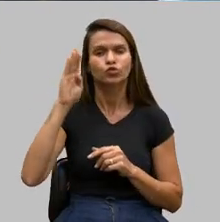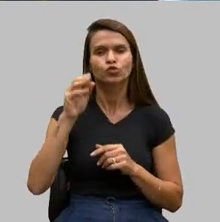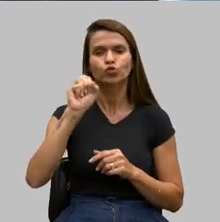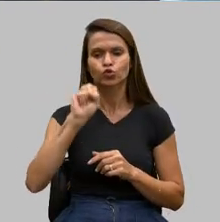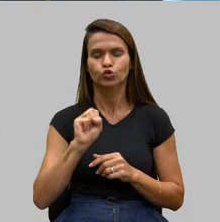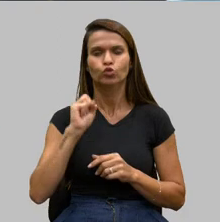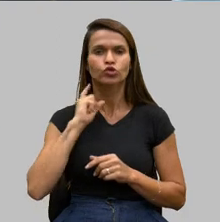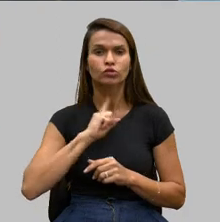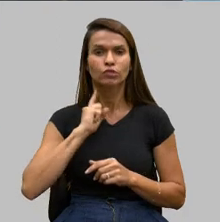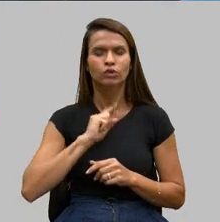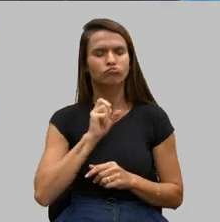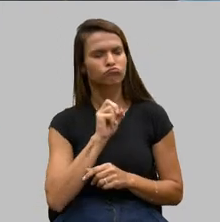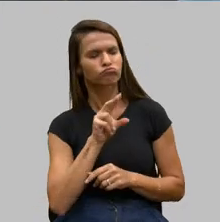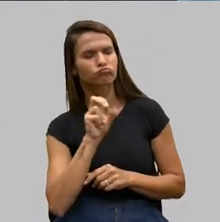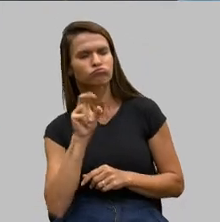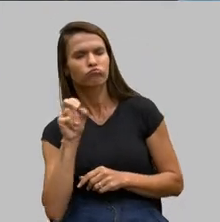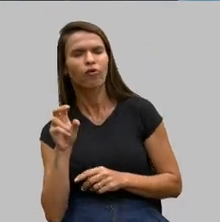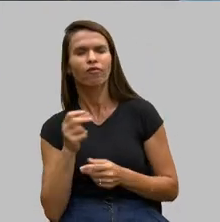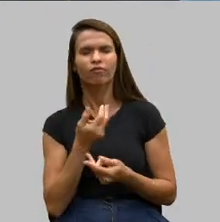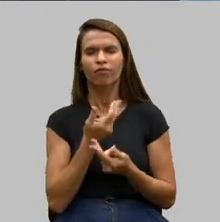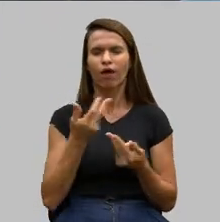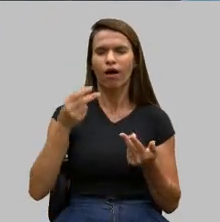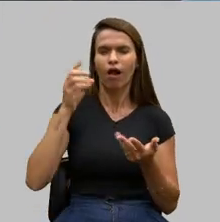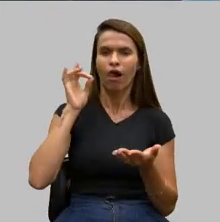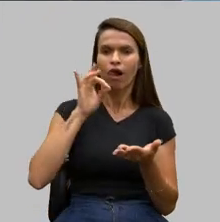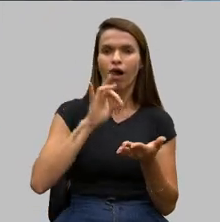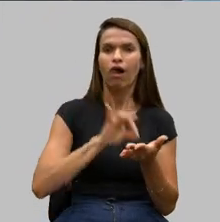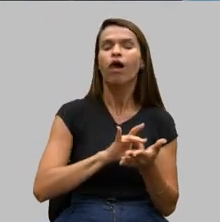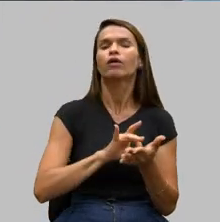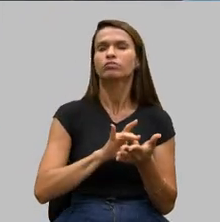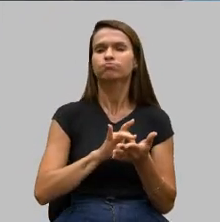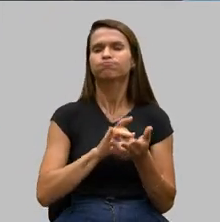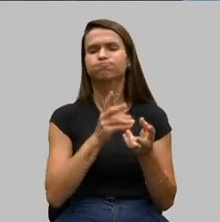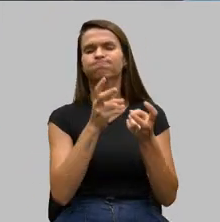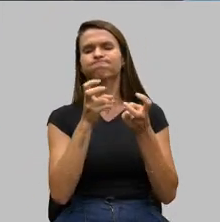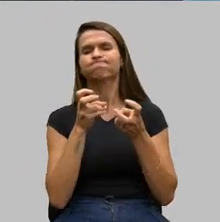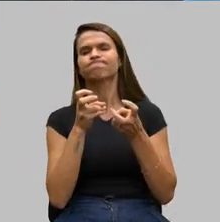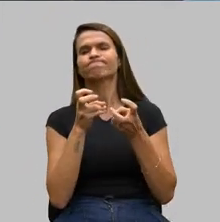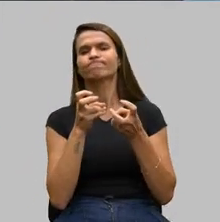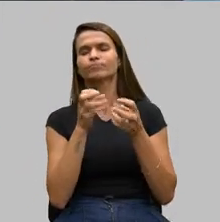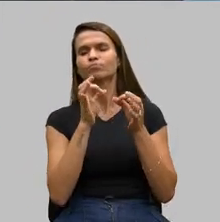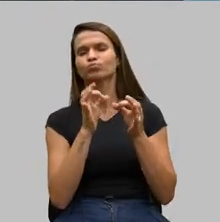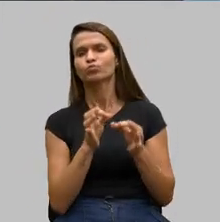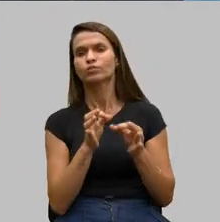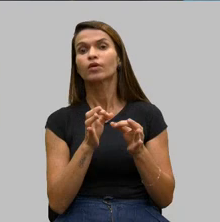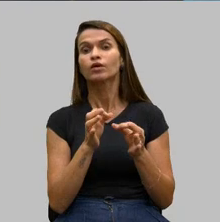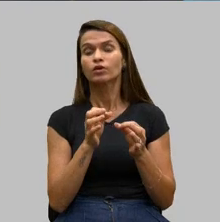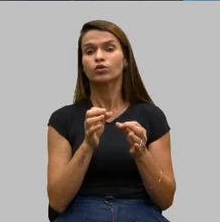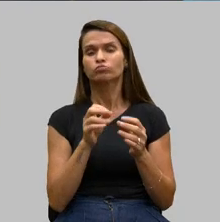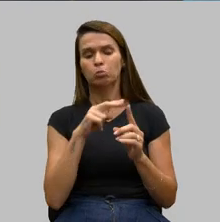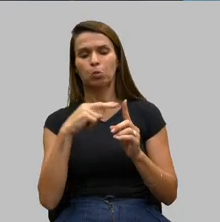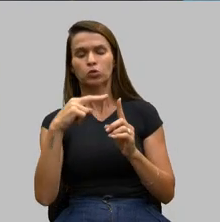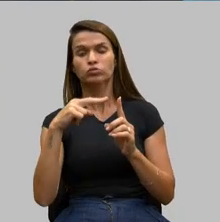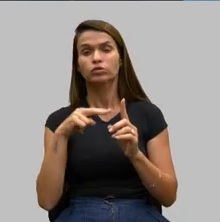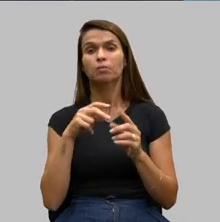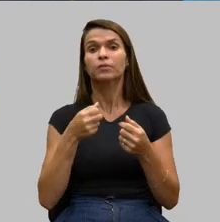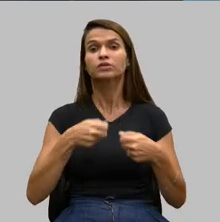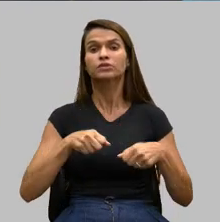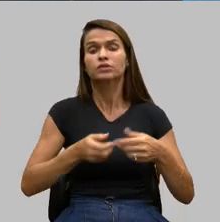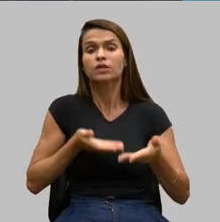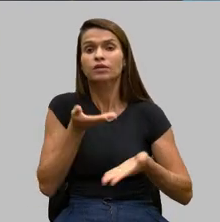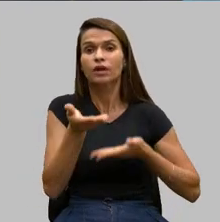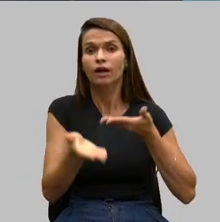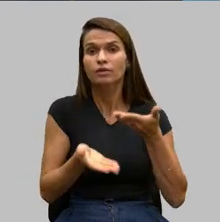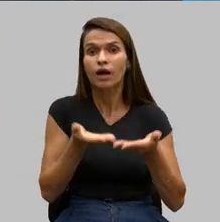realidades e Há muitas constatações do ponto de vista eh que precisa ser tratado e